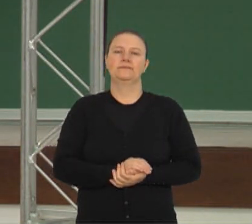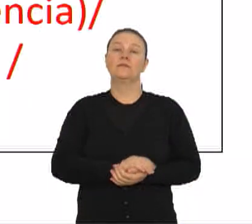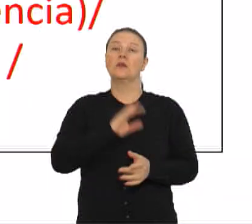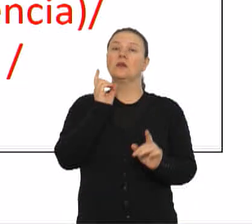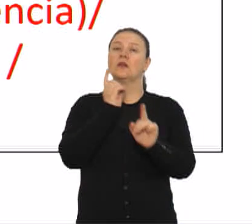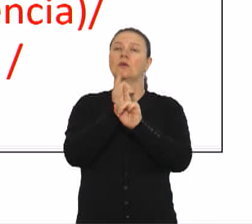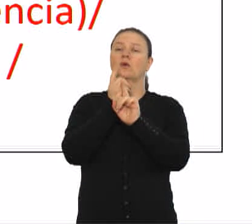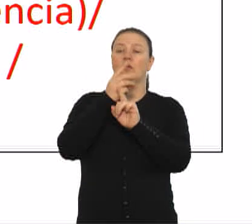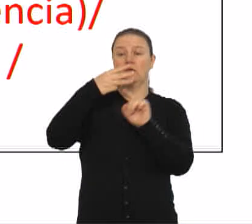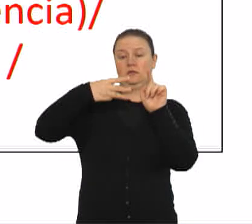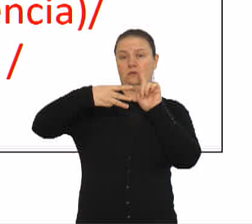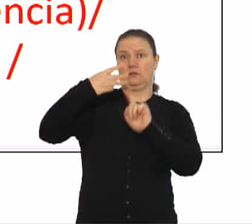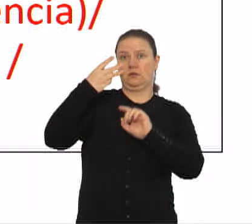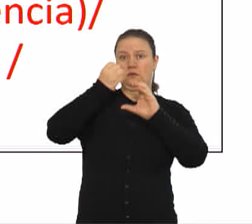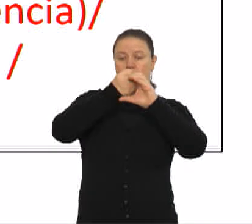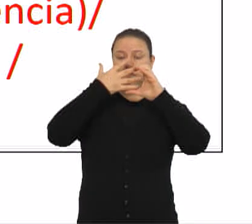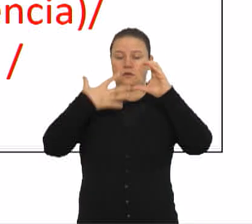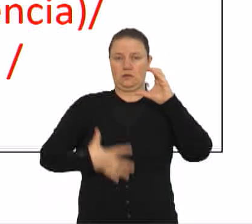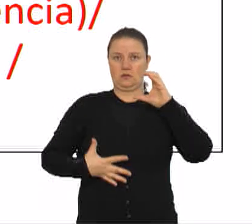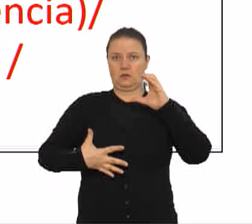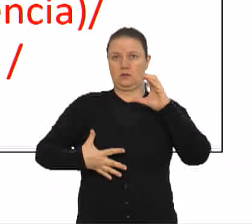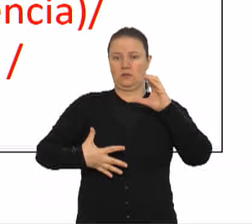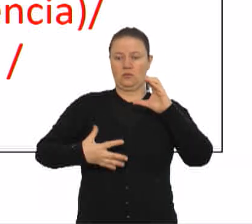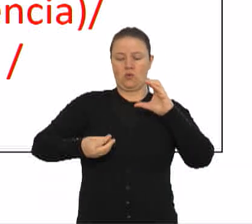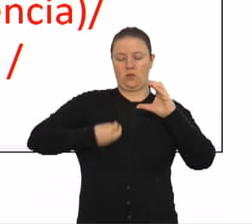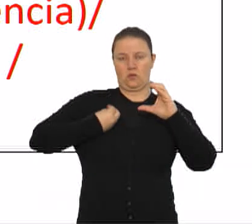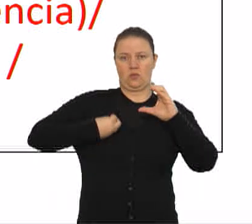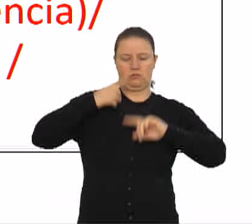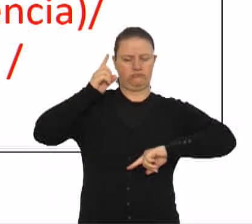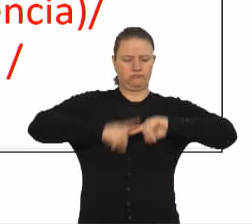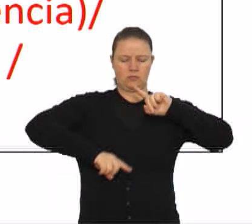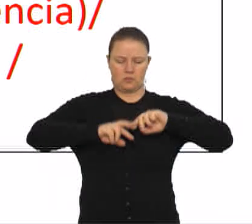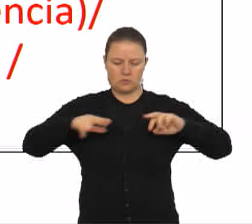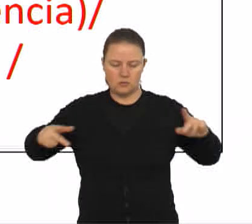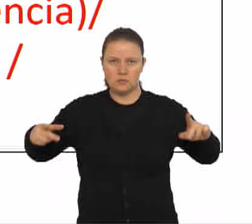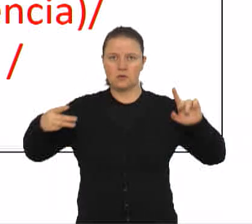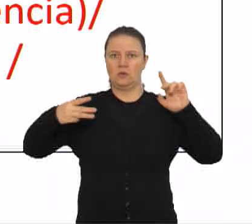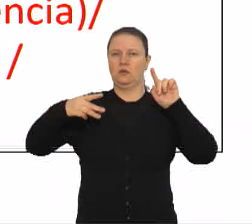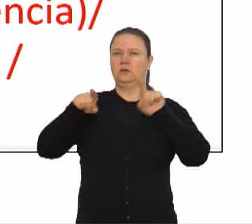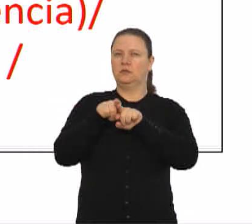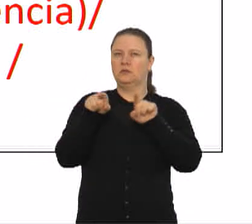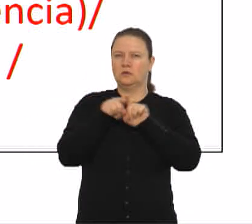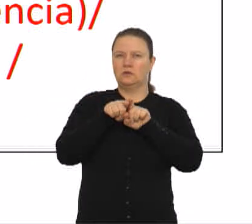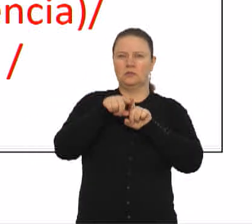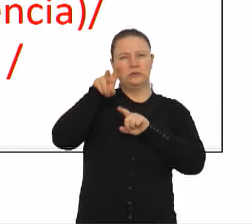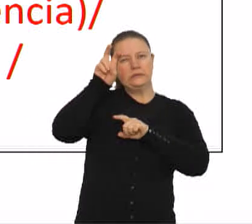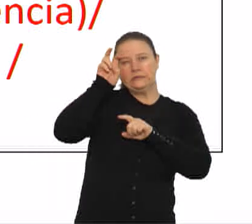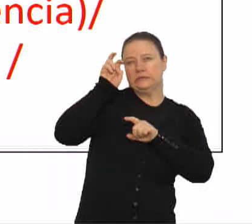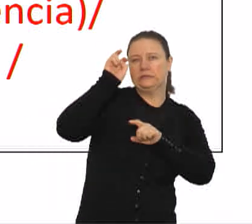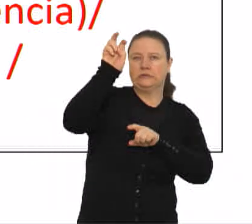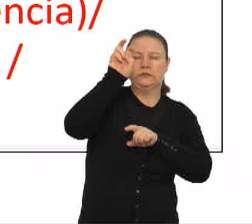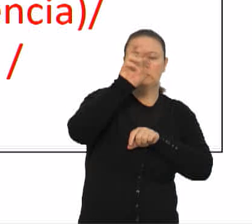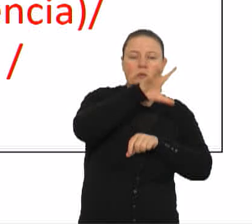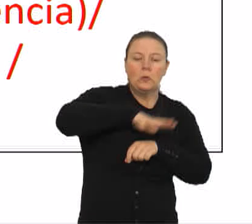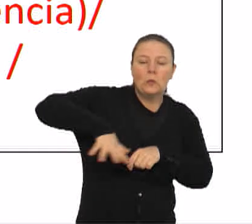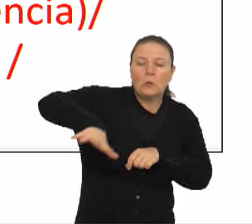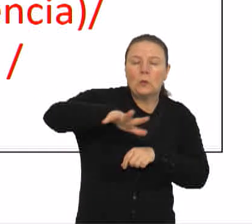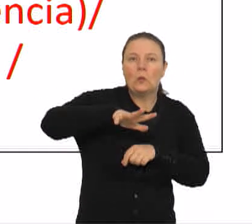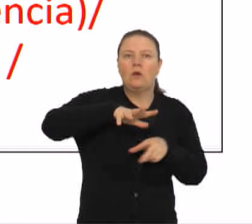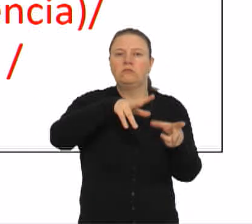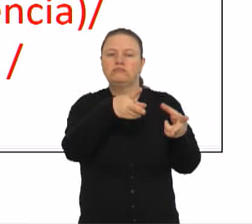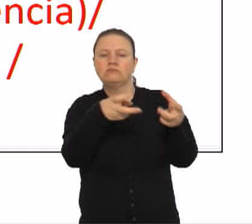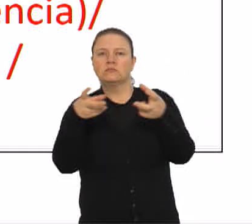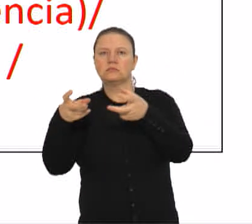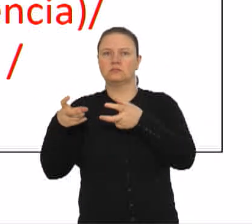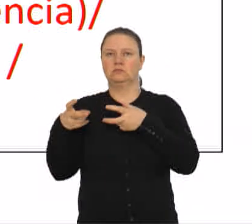Encontre 3 características do mundo material e do mundo inteligível de acordo com Platão. O mundo material é